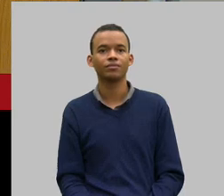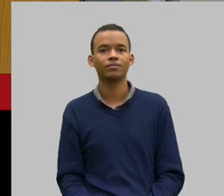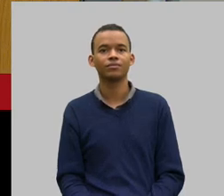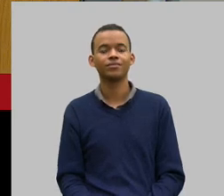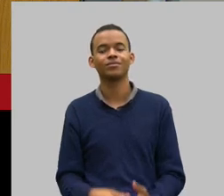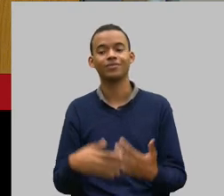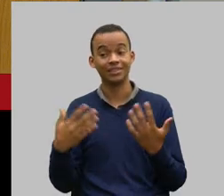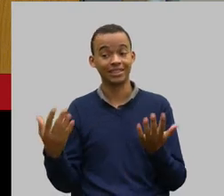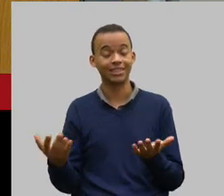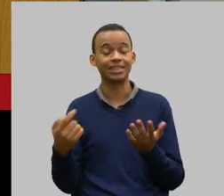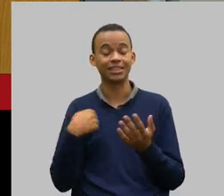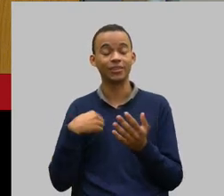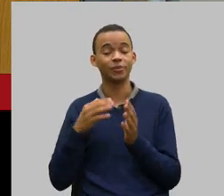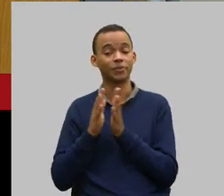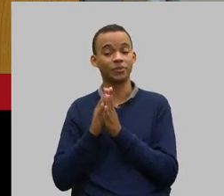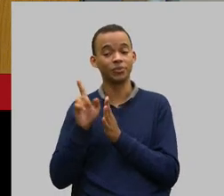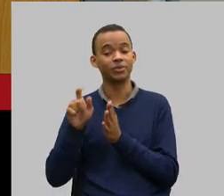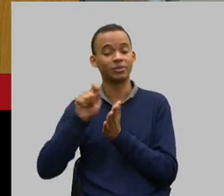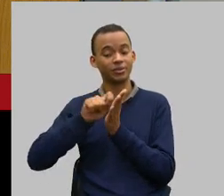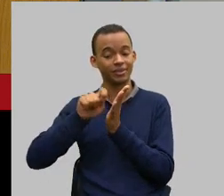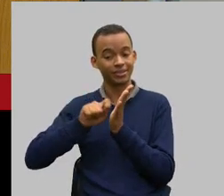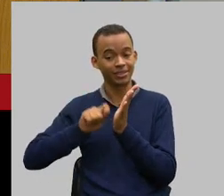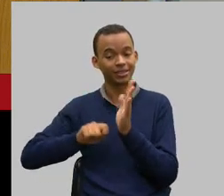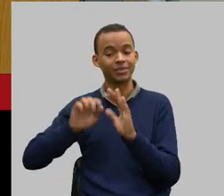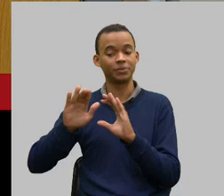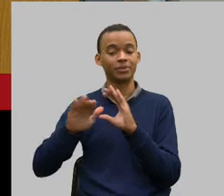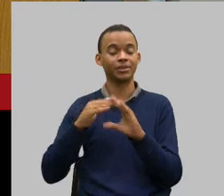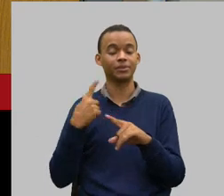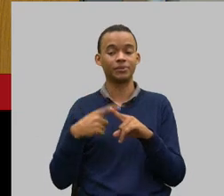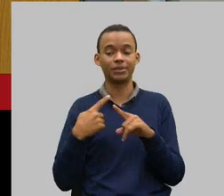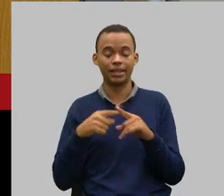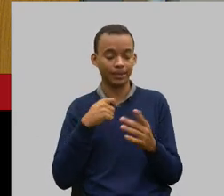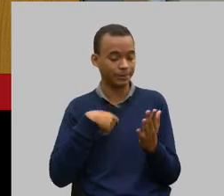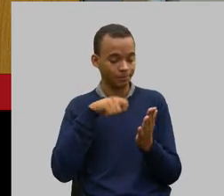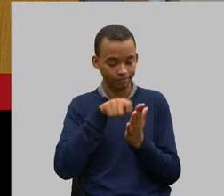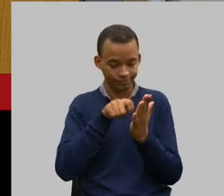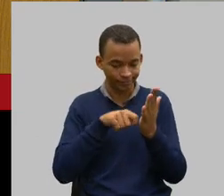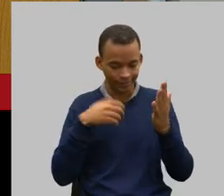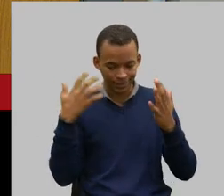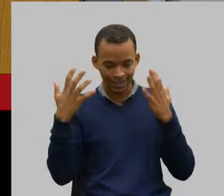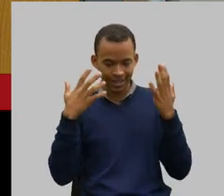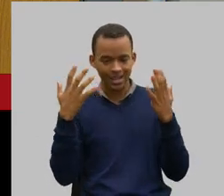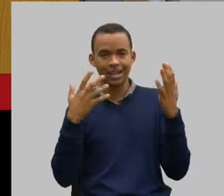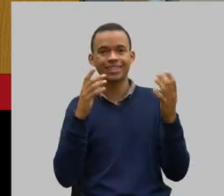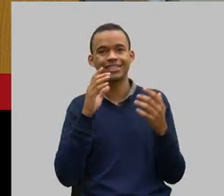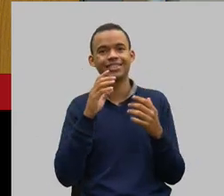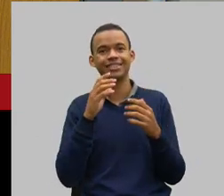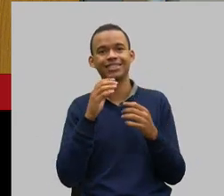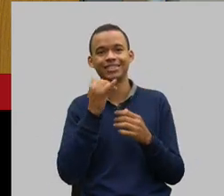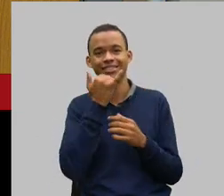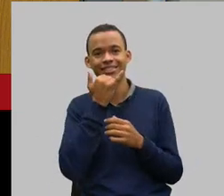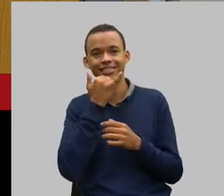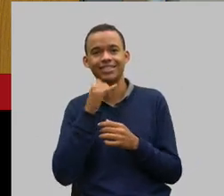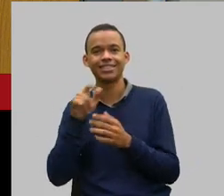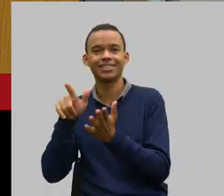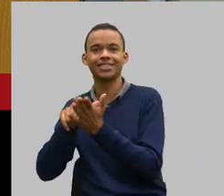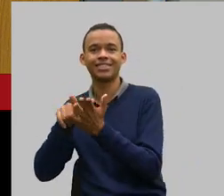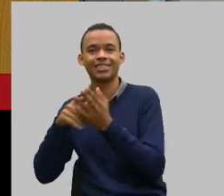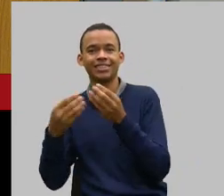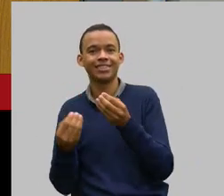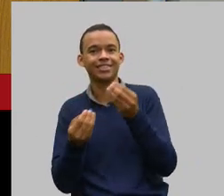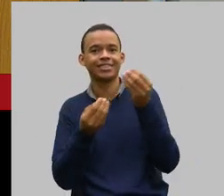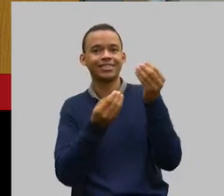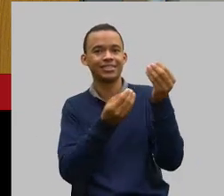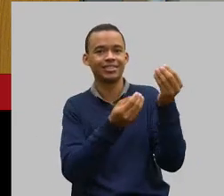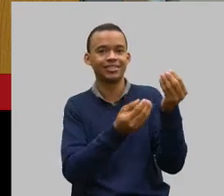depois porque eu comecei a escrever aqui mas tem coisa que eu preciso de um tempinho para poder vou te dar cpia aqui para consultar aqui